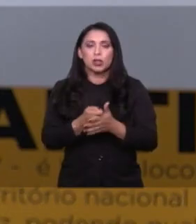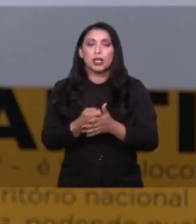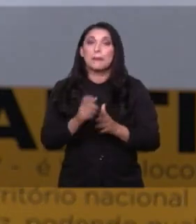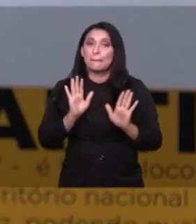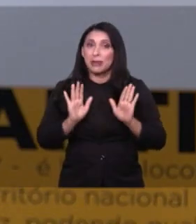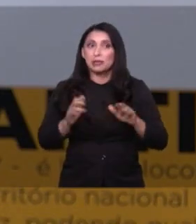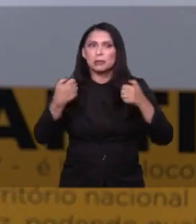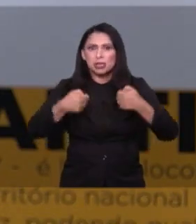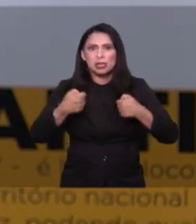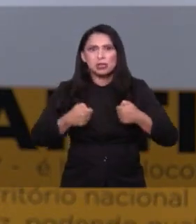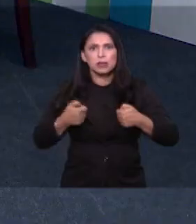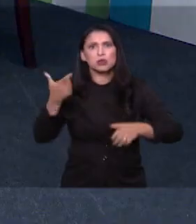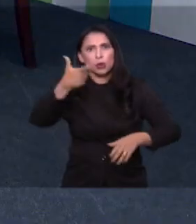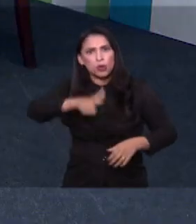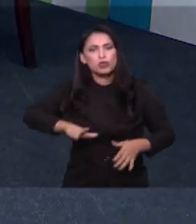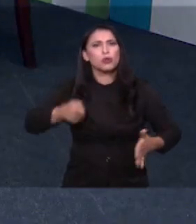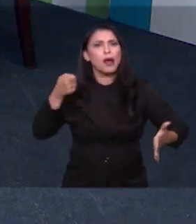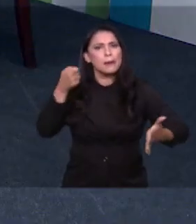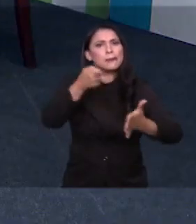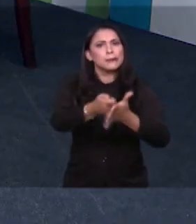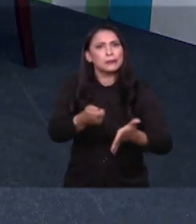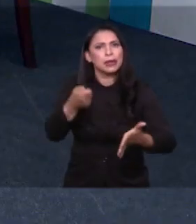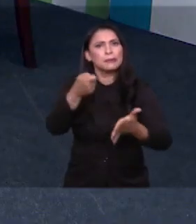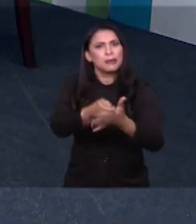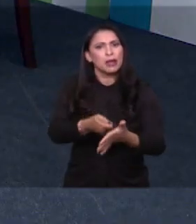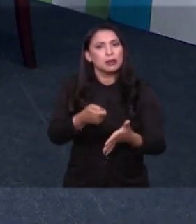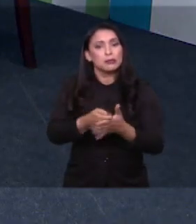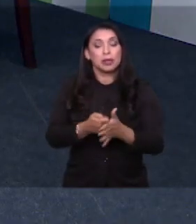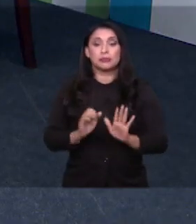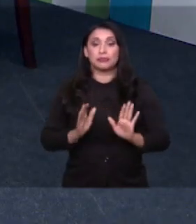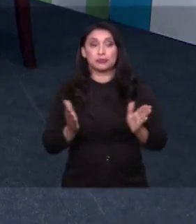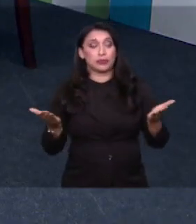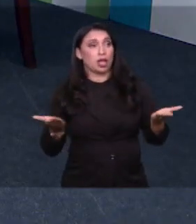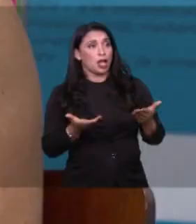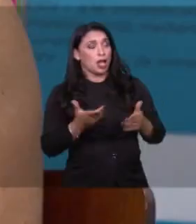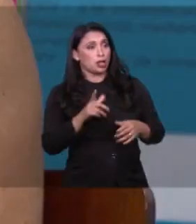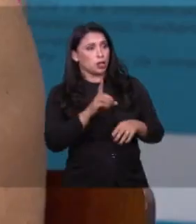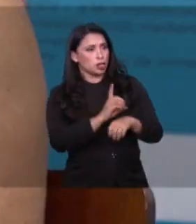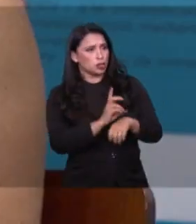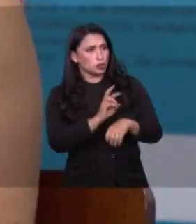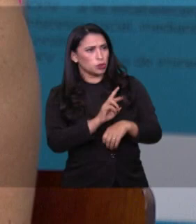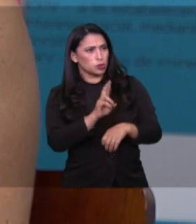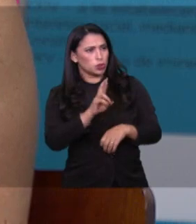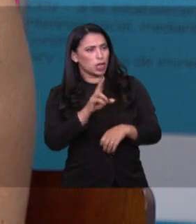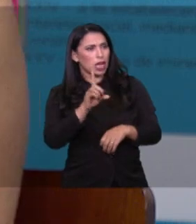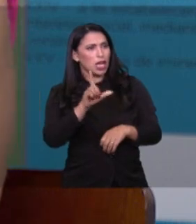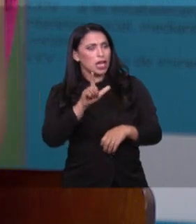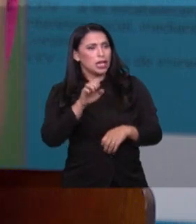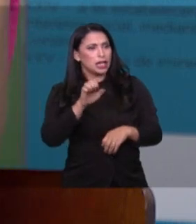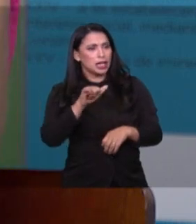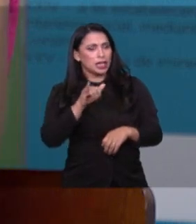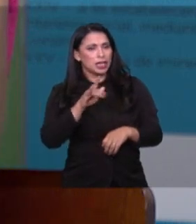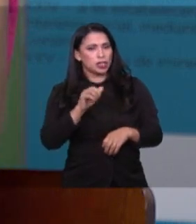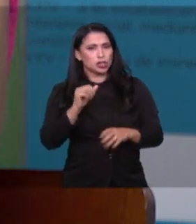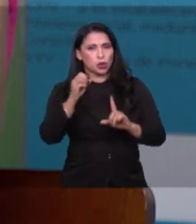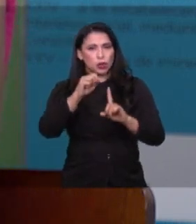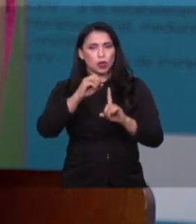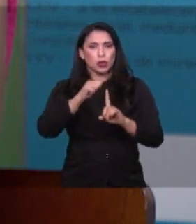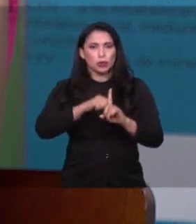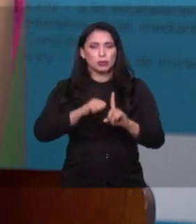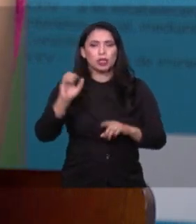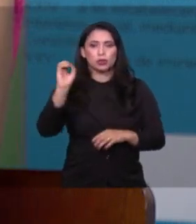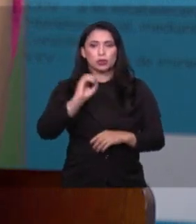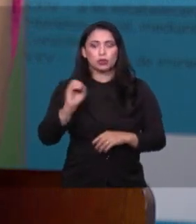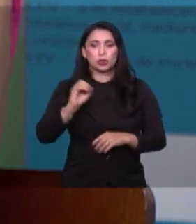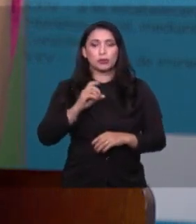continuar lutando. Exatamente. Agora, doutora Leide, em outubro de 2023, uma lei incluiu o guia